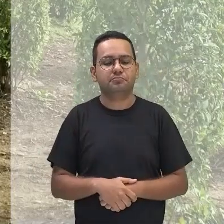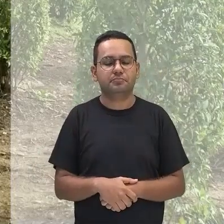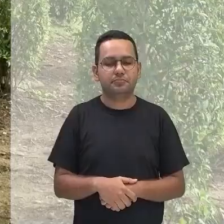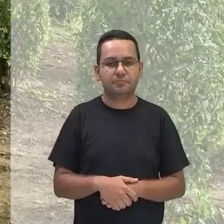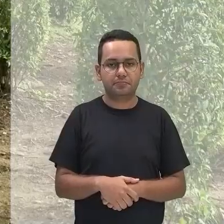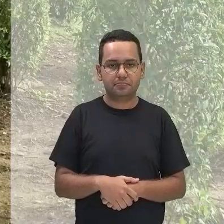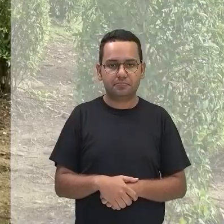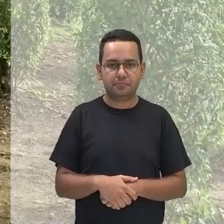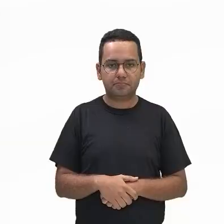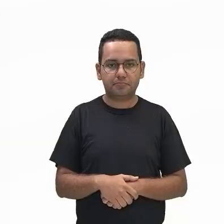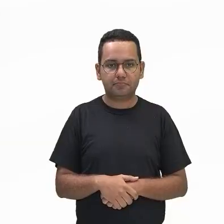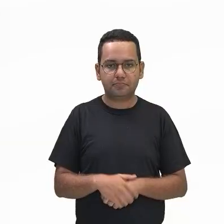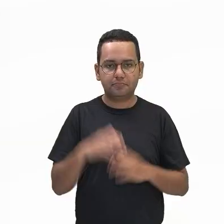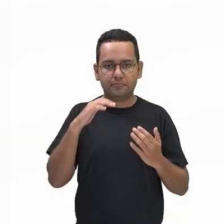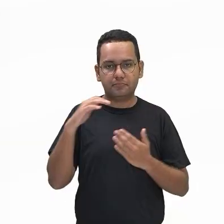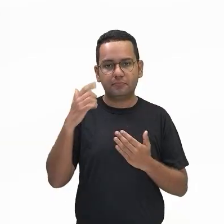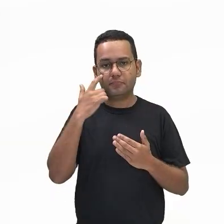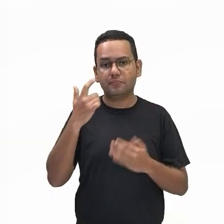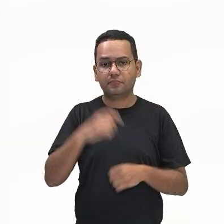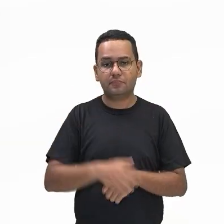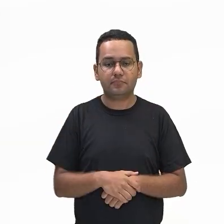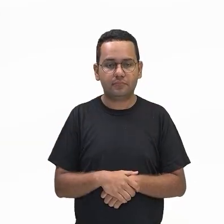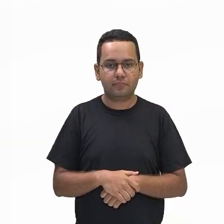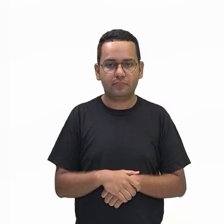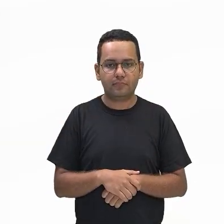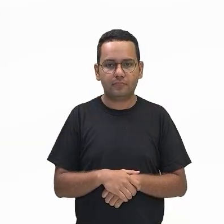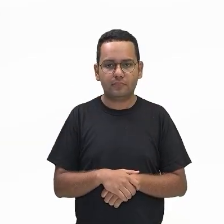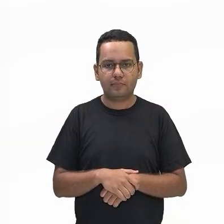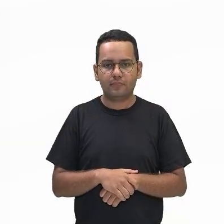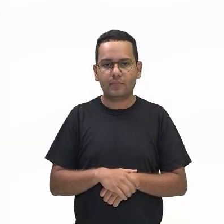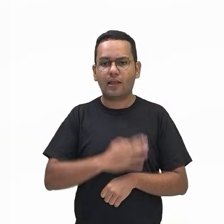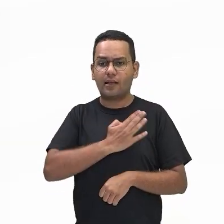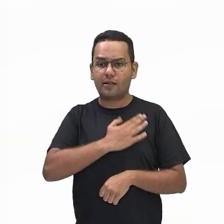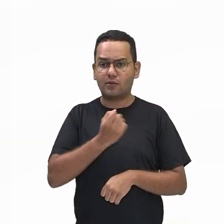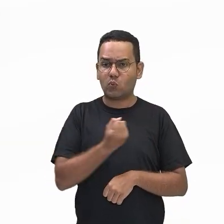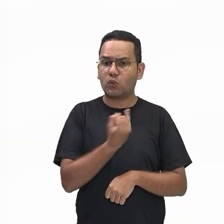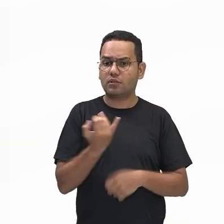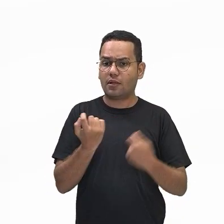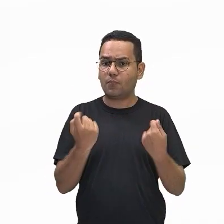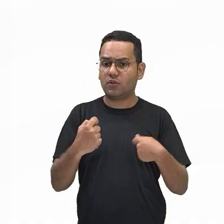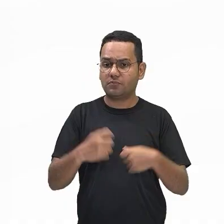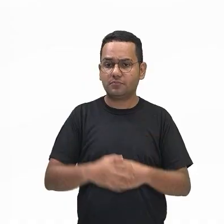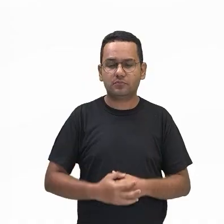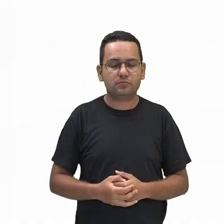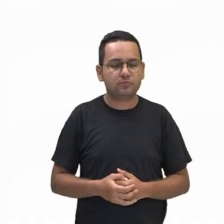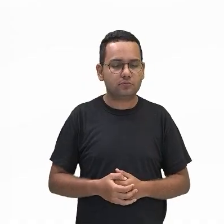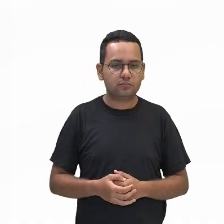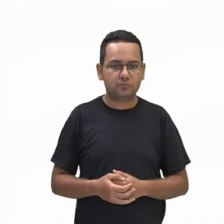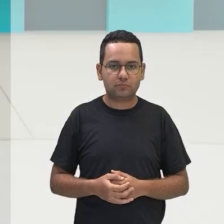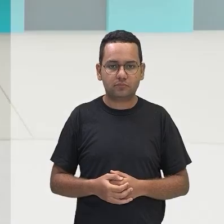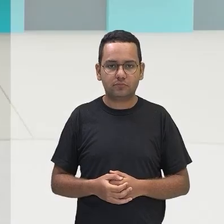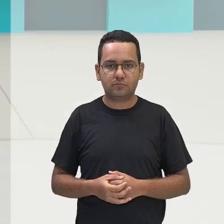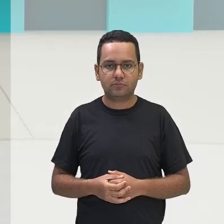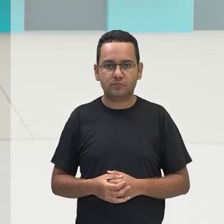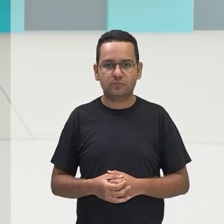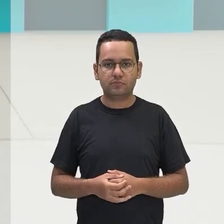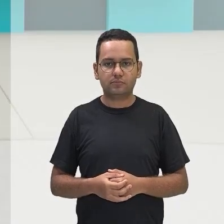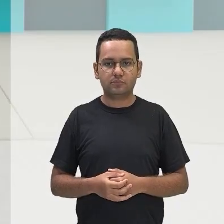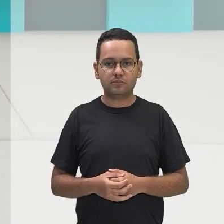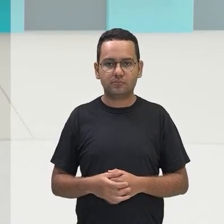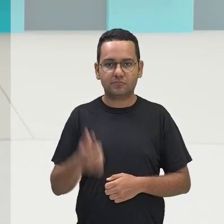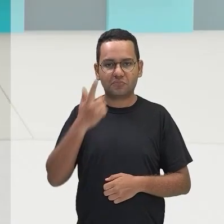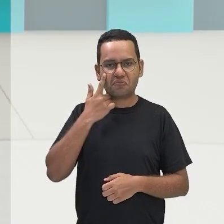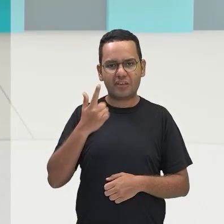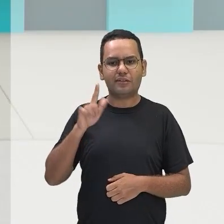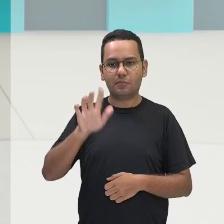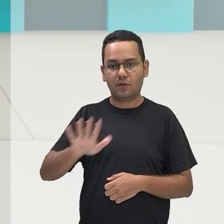E vamos falar um pouquinho agora da capacidade cardíaca, que na verdade nós já até falamos aí, ó. Olha essa imagem aí